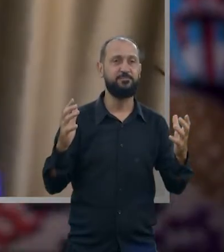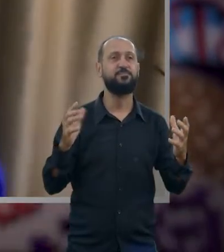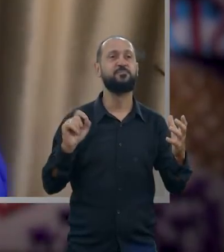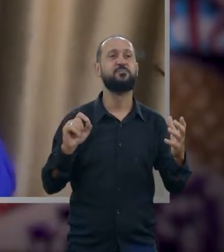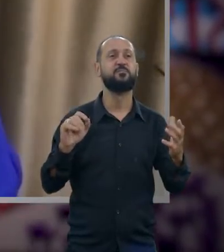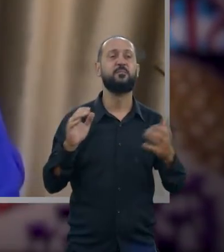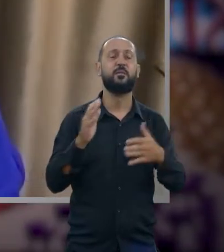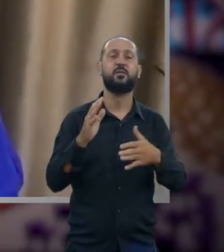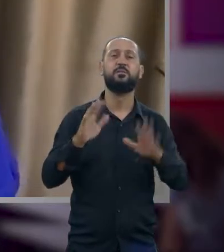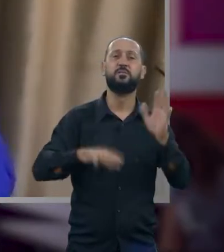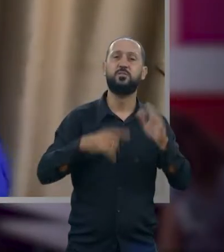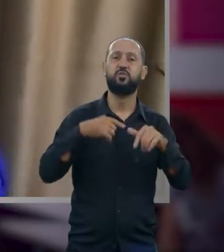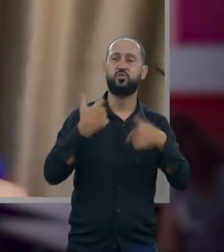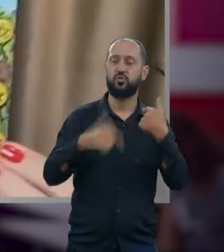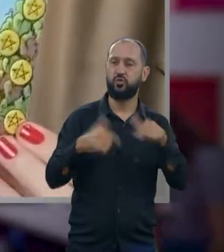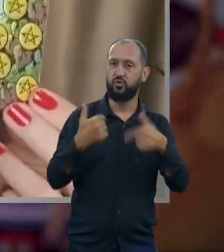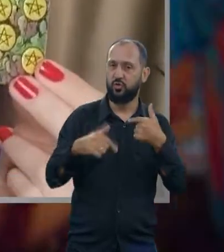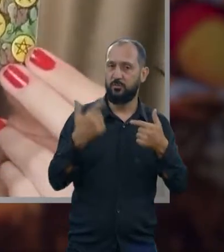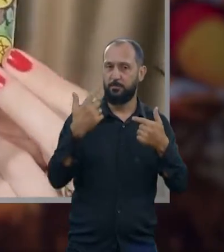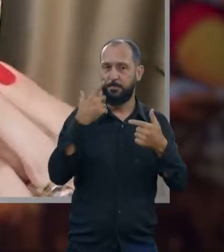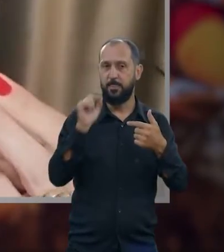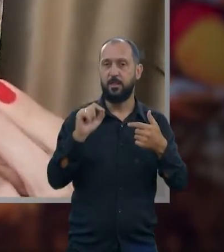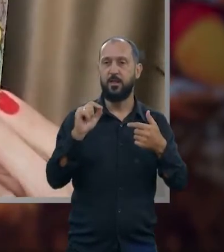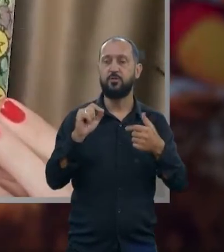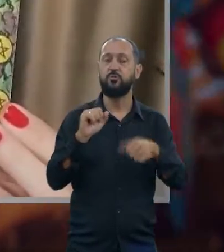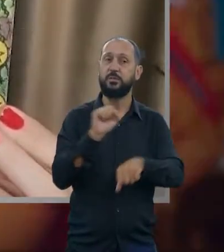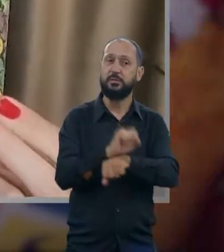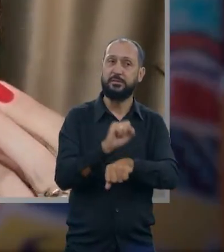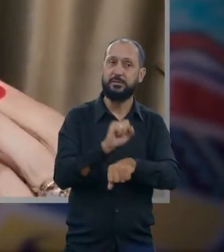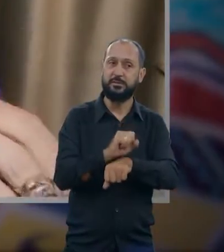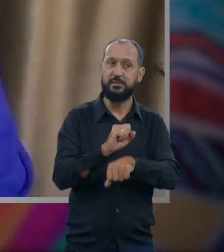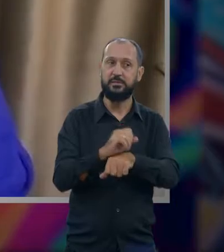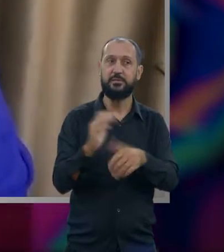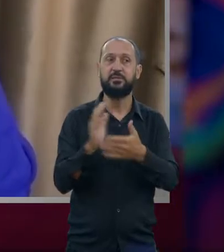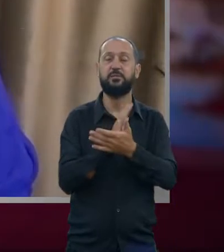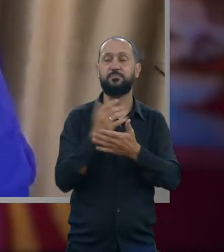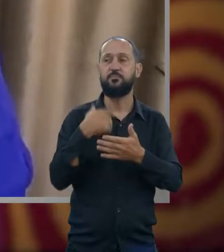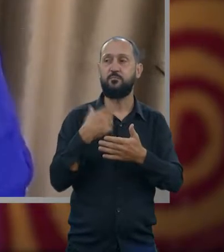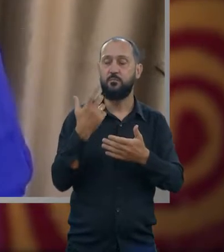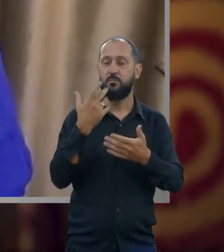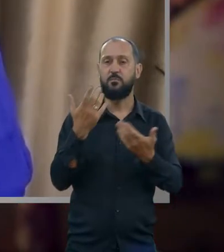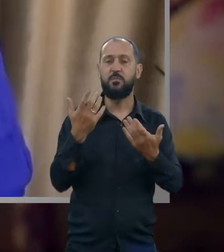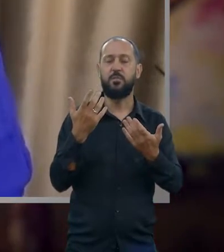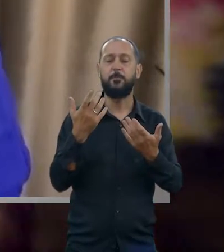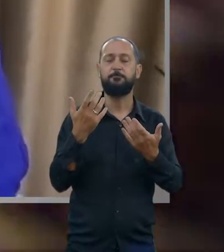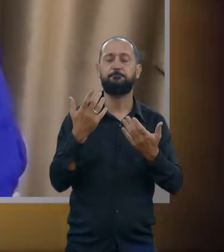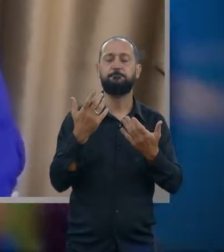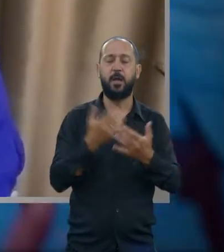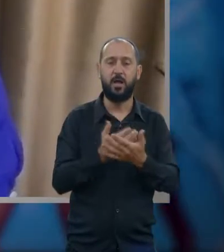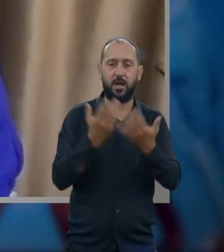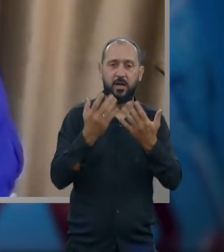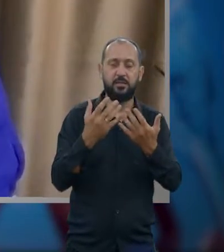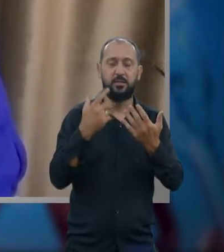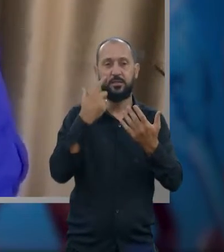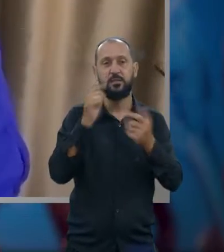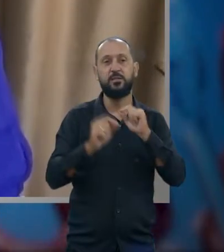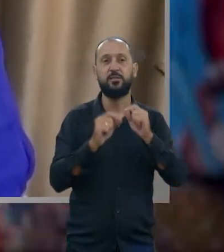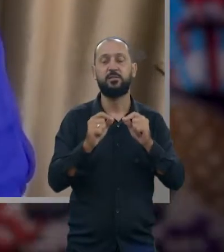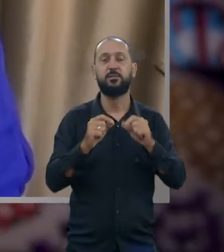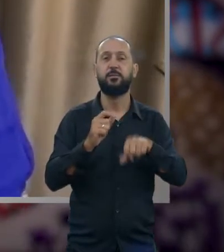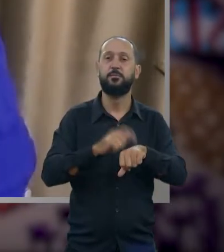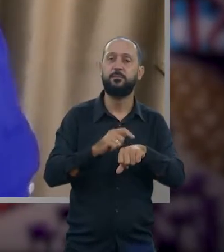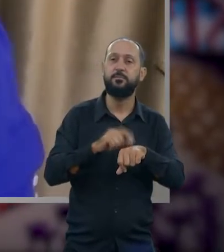festividades. Temos cartas também de trabalho, de uma certa espera. Temos cartas aqui que podem simbolizar